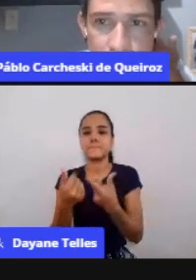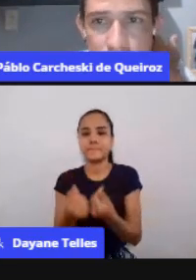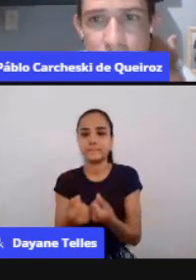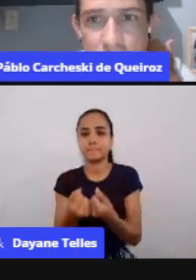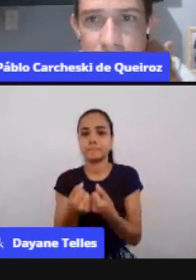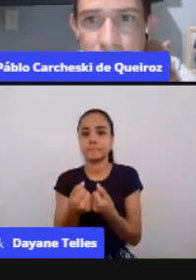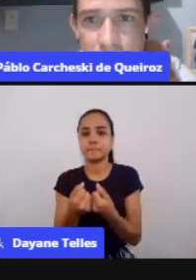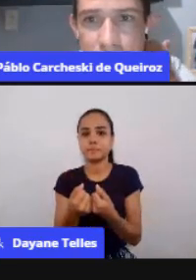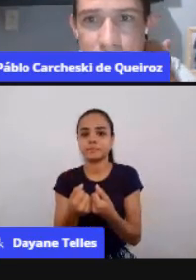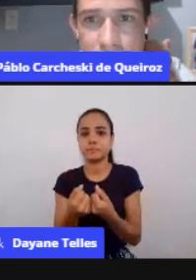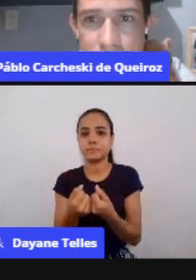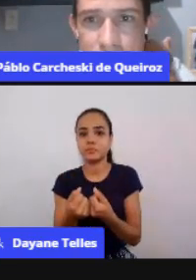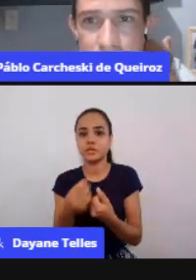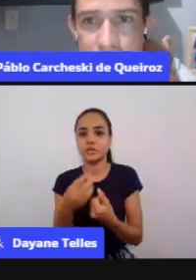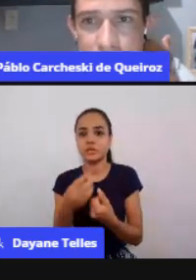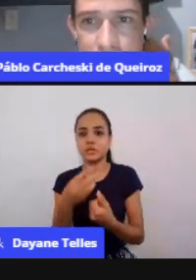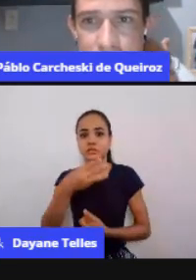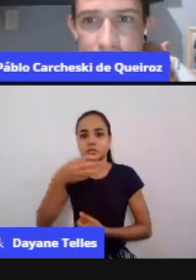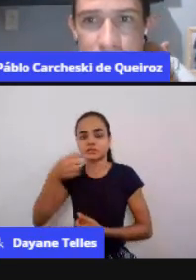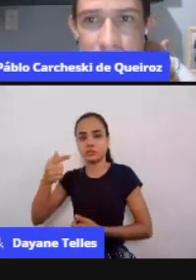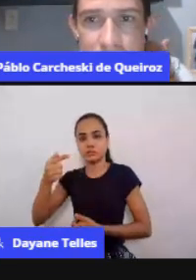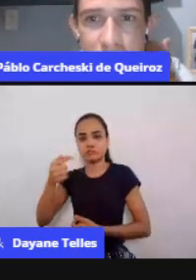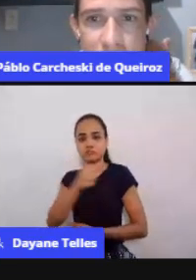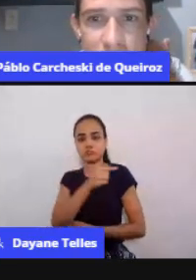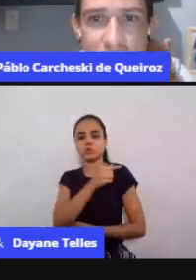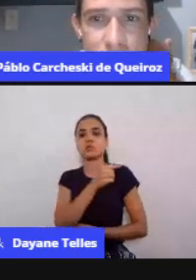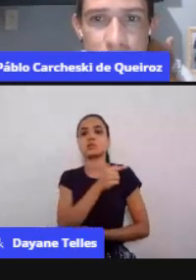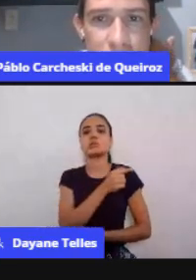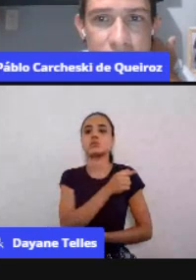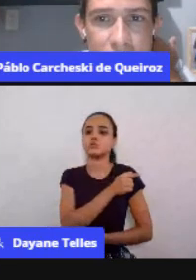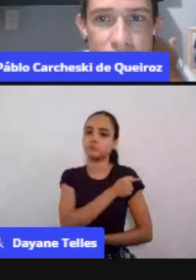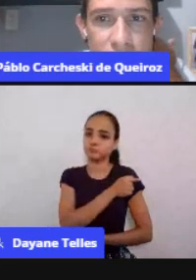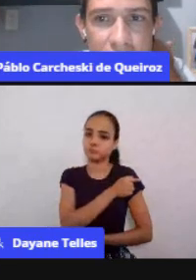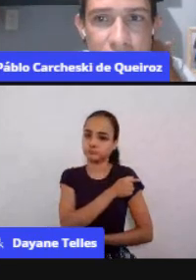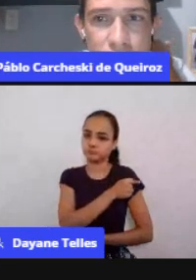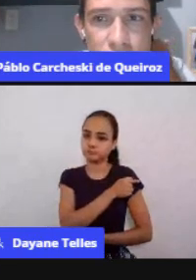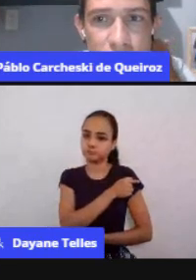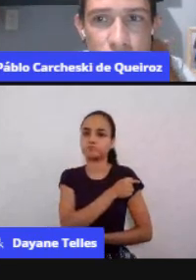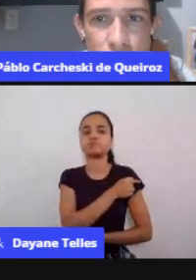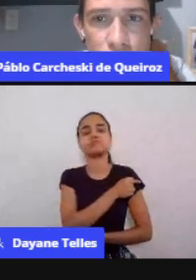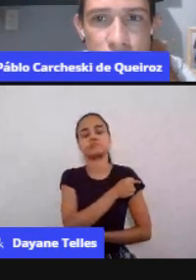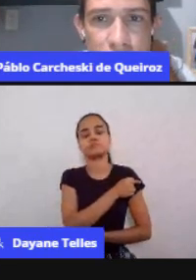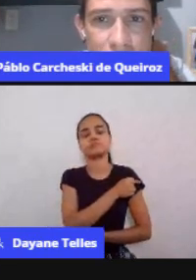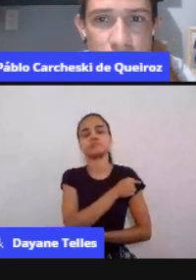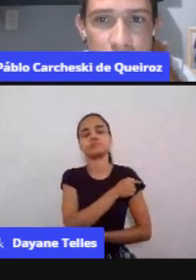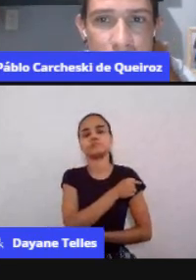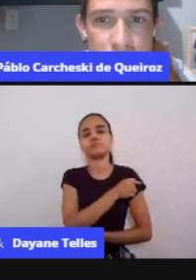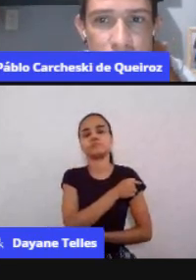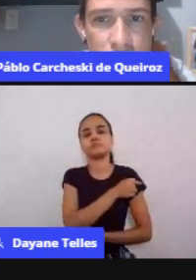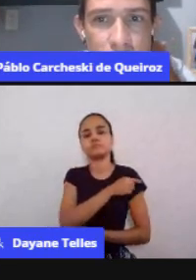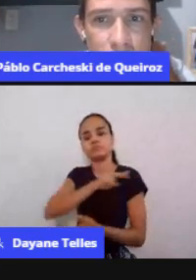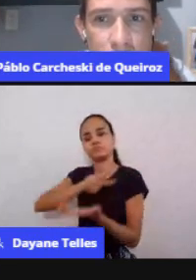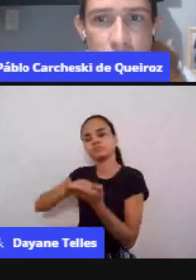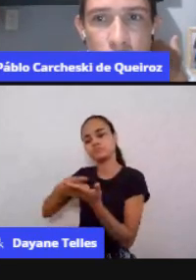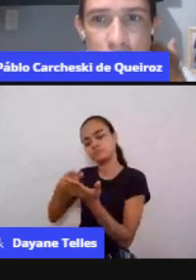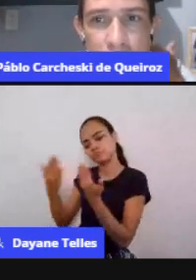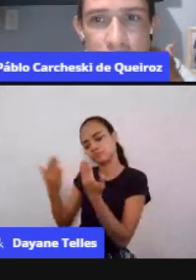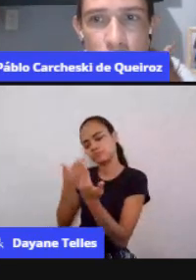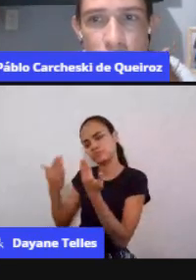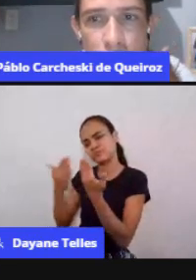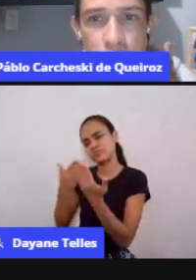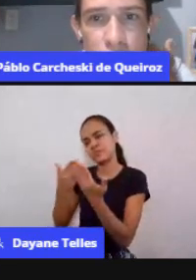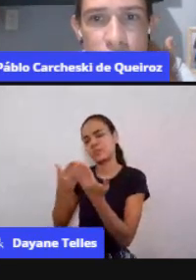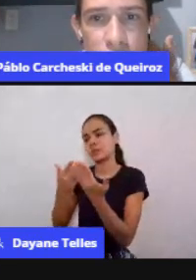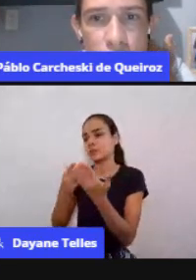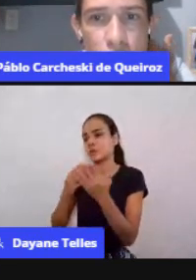né, o texto dela é dessa maneira, né? Interpretar e analisar dados apresentados em gráficos de setores divulgados pela mídia e